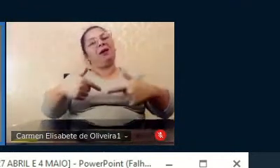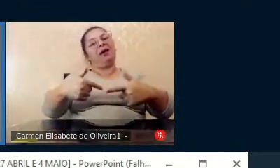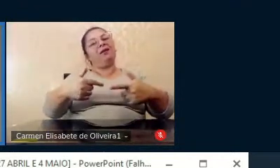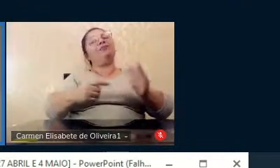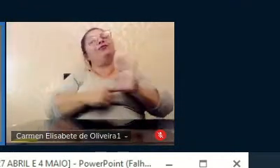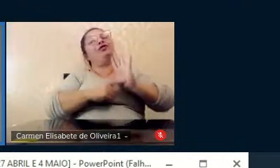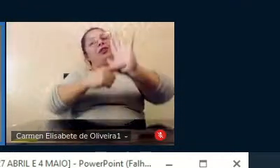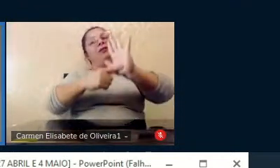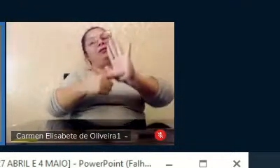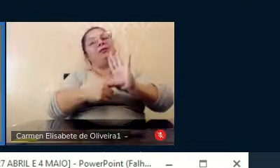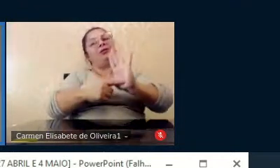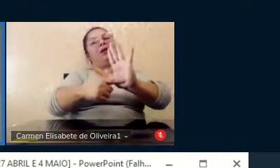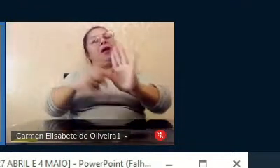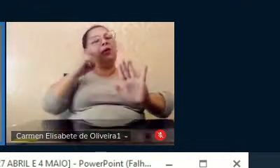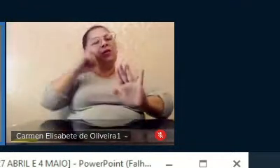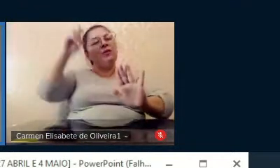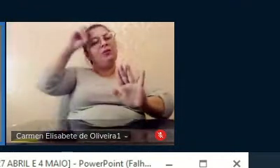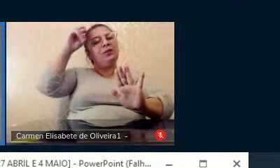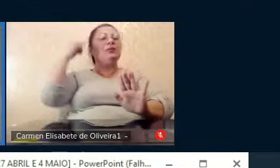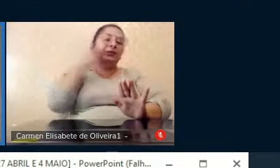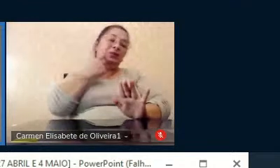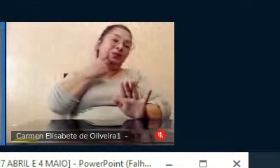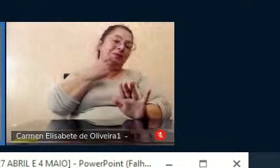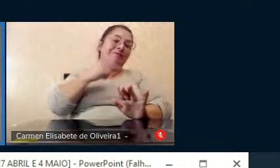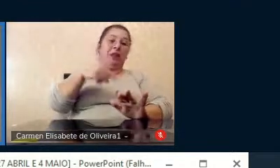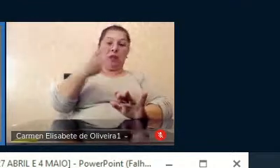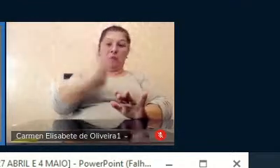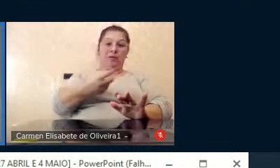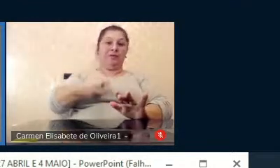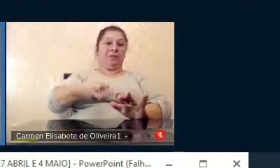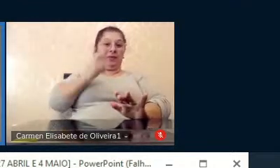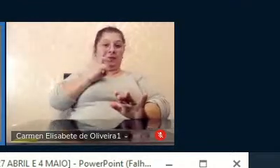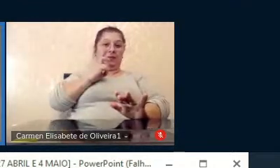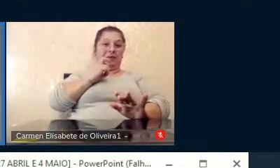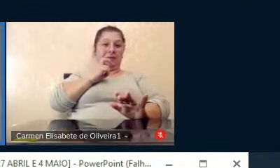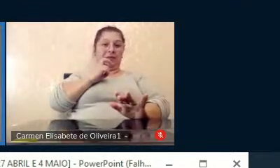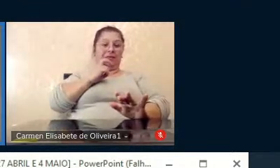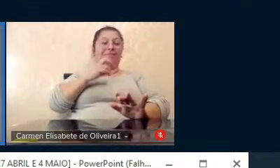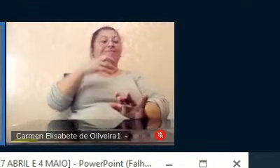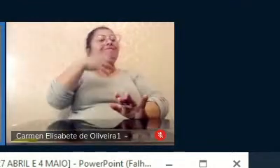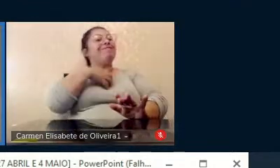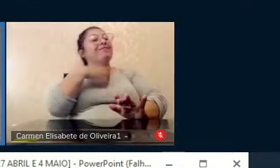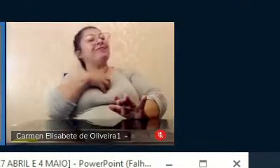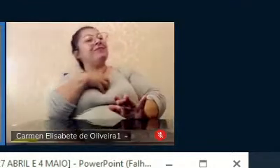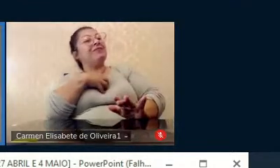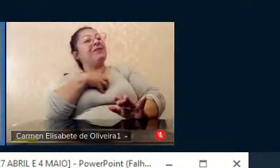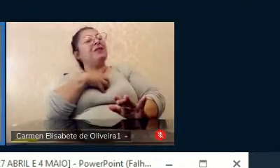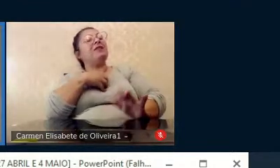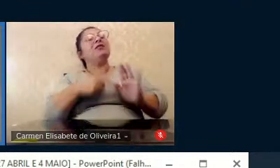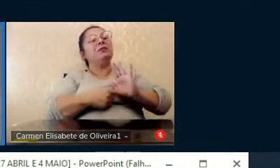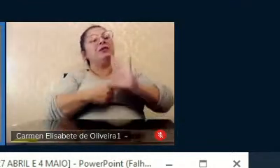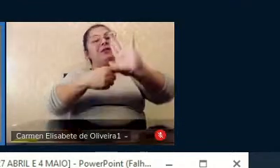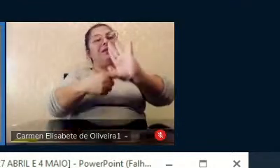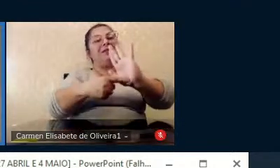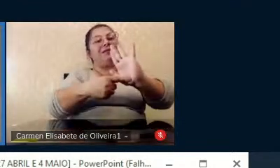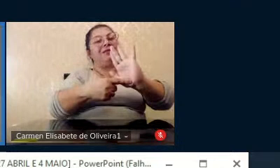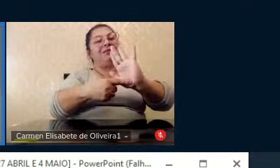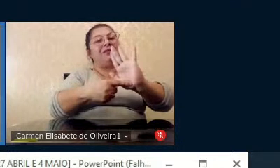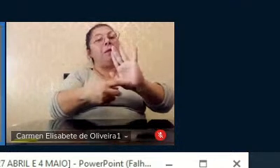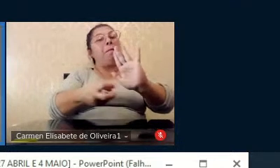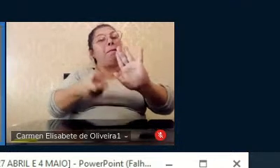cultural dos surdos. Olha só, né? Embora a antropologia tenha percebido, né,